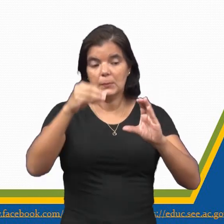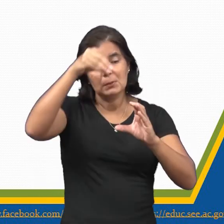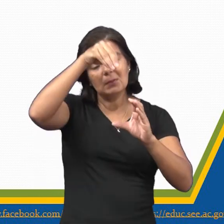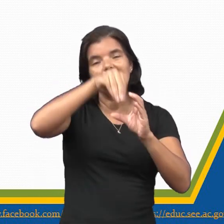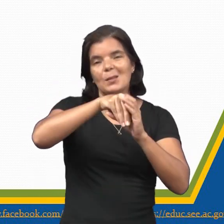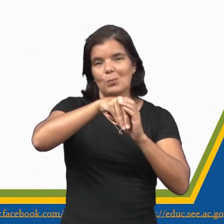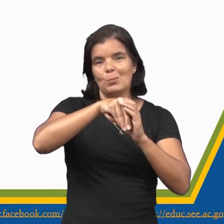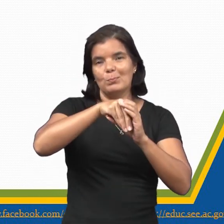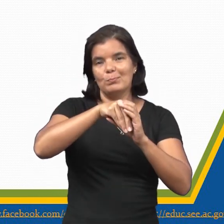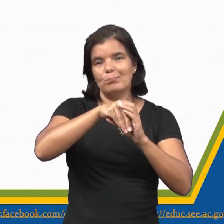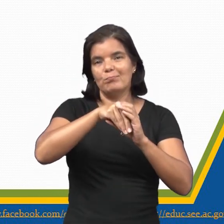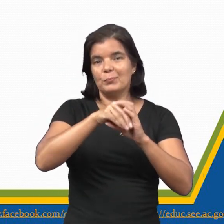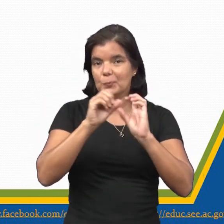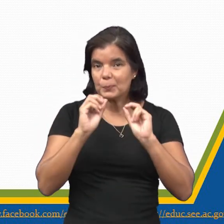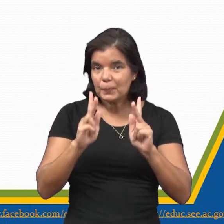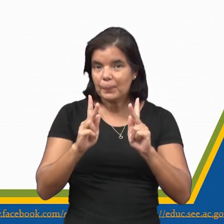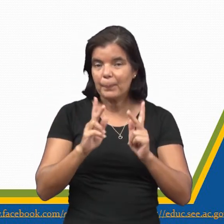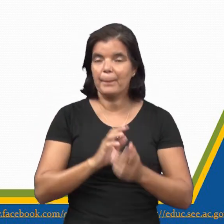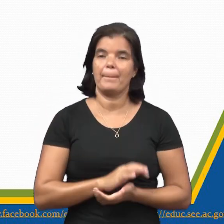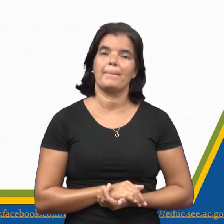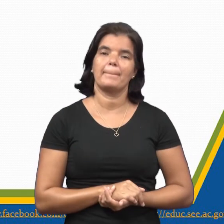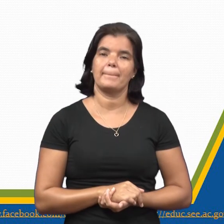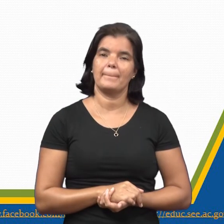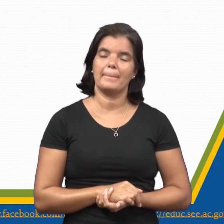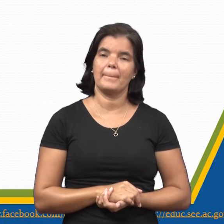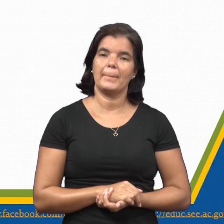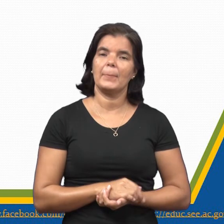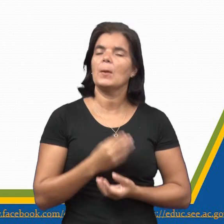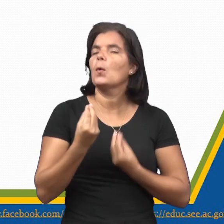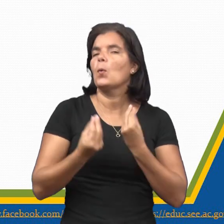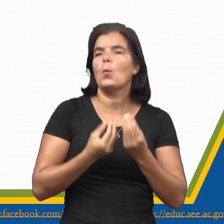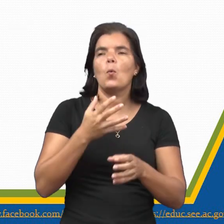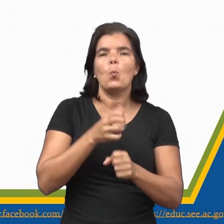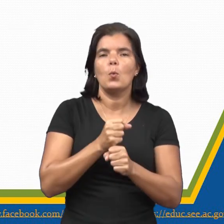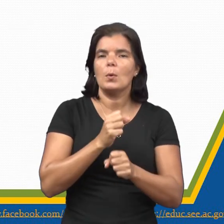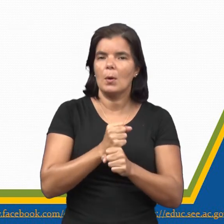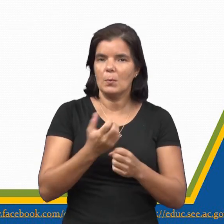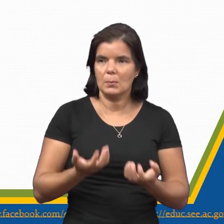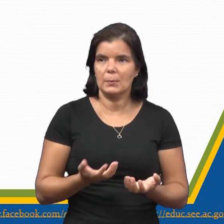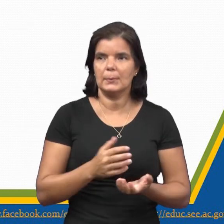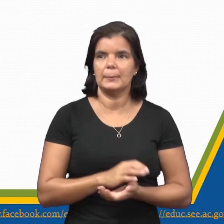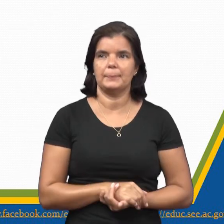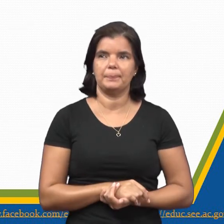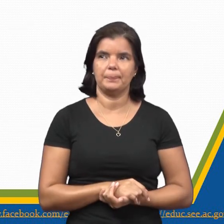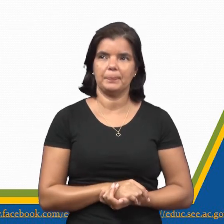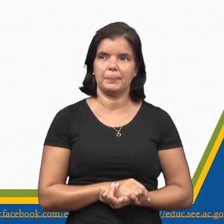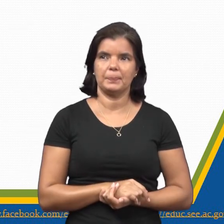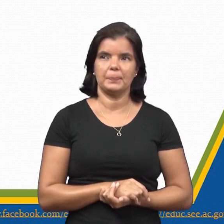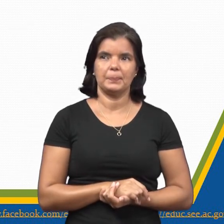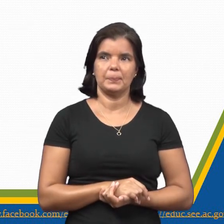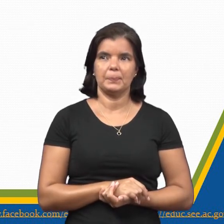interna. Ok? Como calcular a área de um círculo, né?